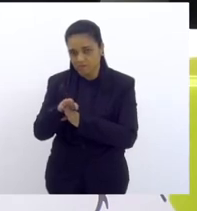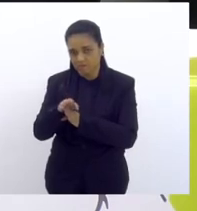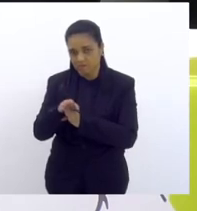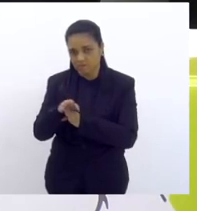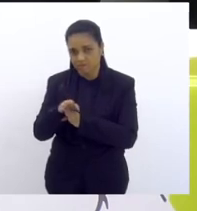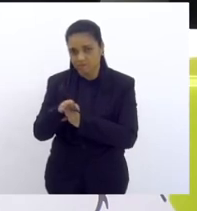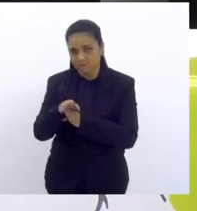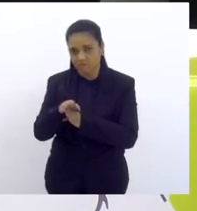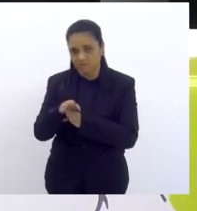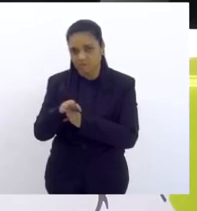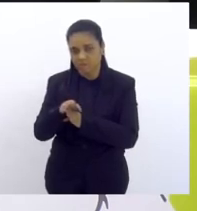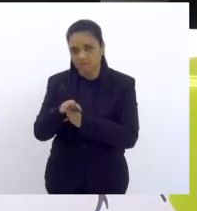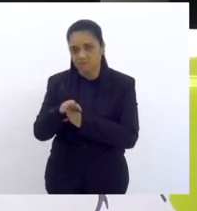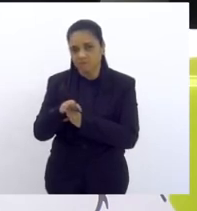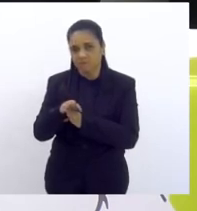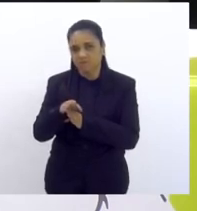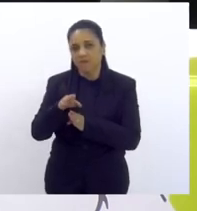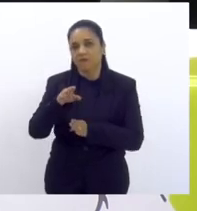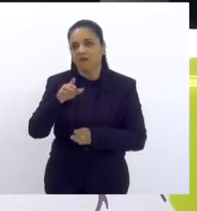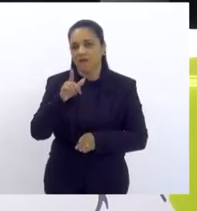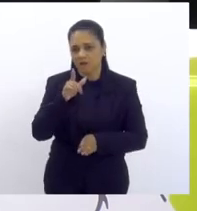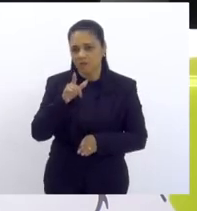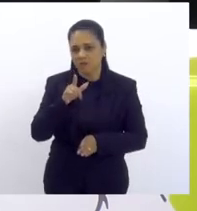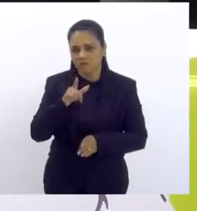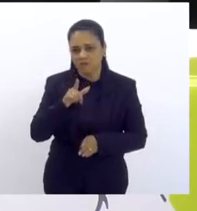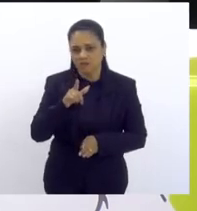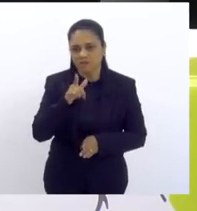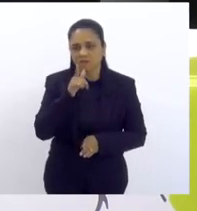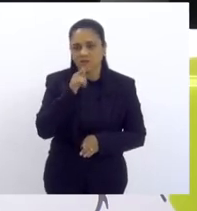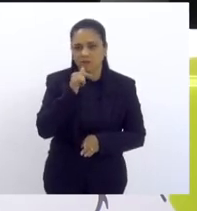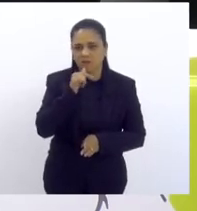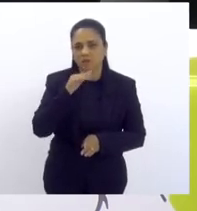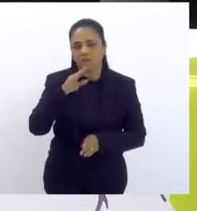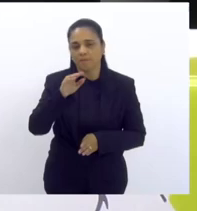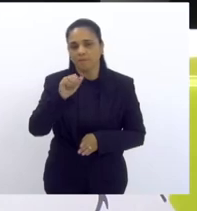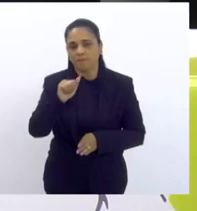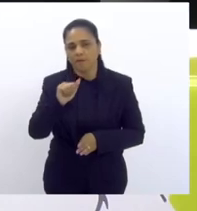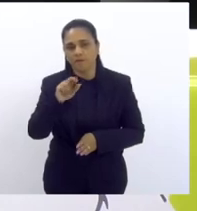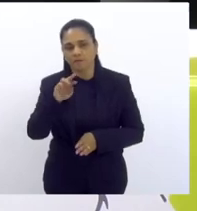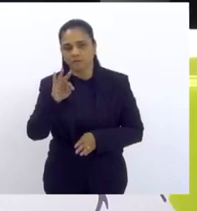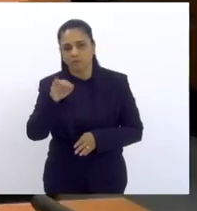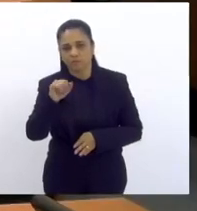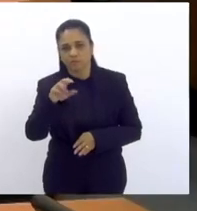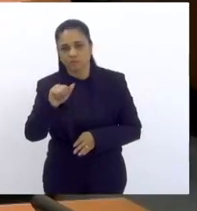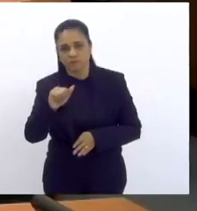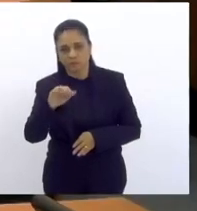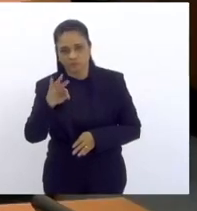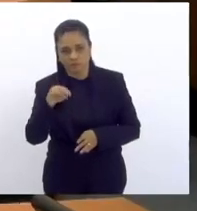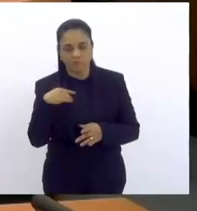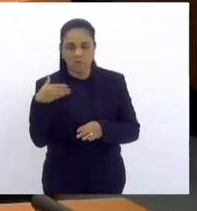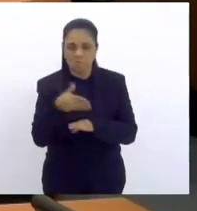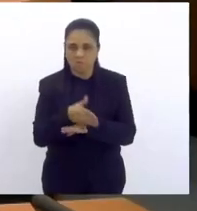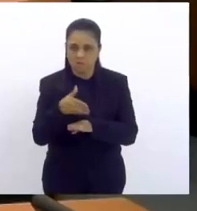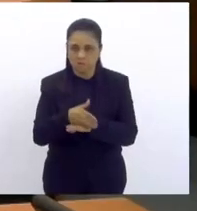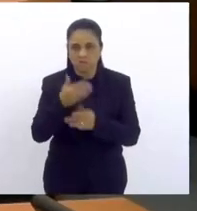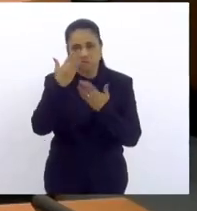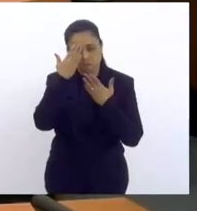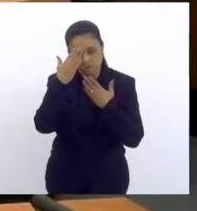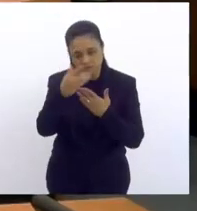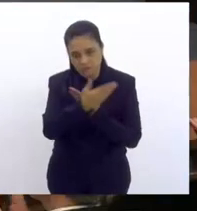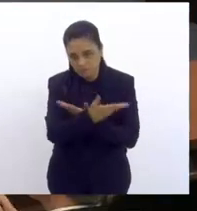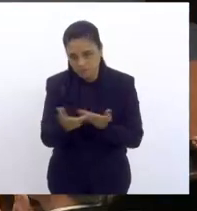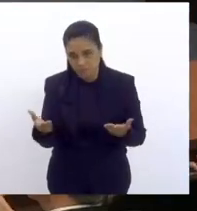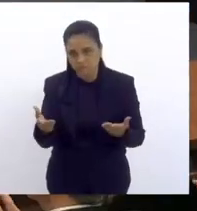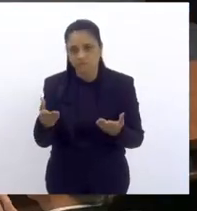de água nos Batistas do Rio de Janeiro Uma salva de palmas obrigado pela presença de todos vocês por favor